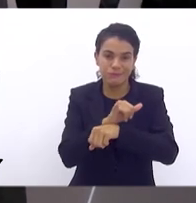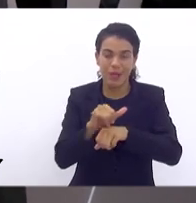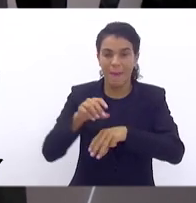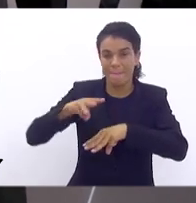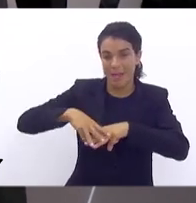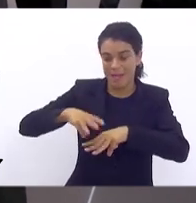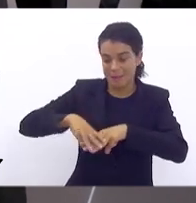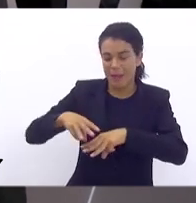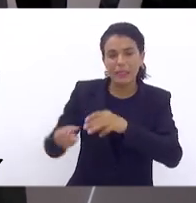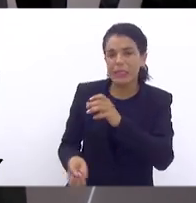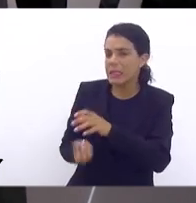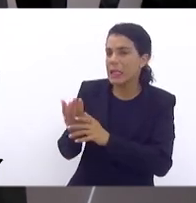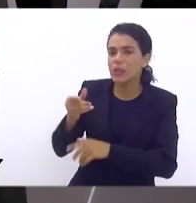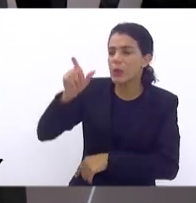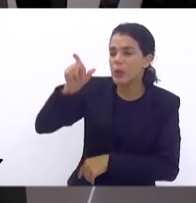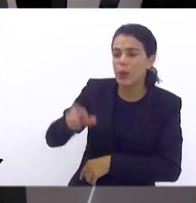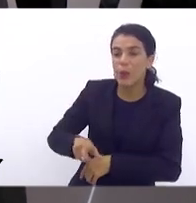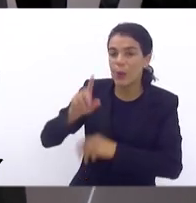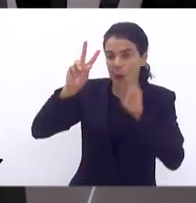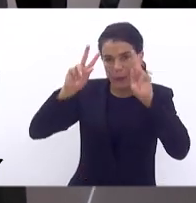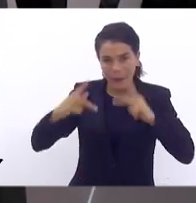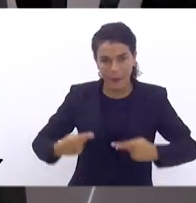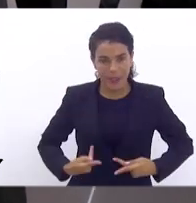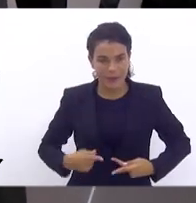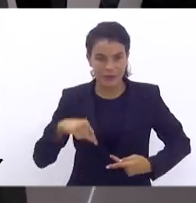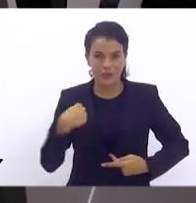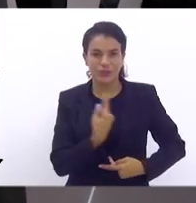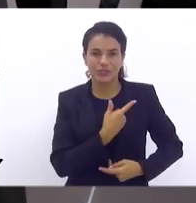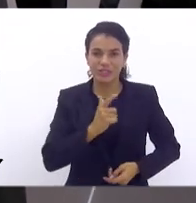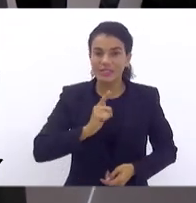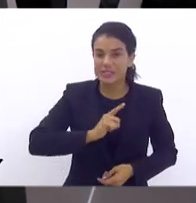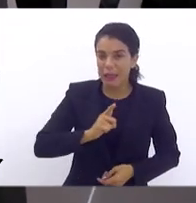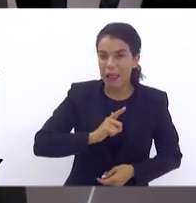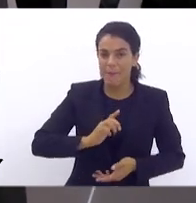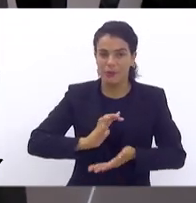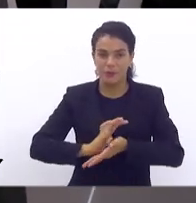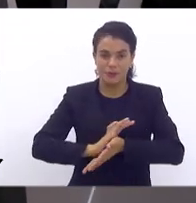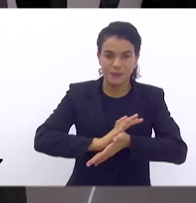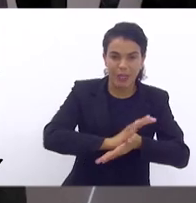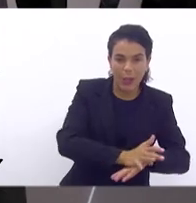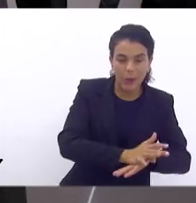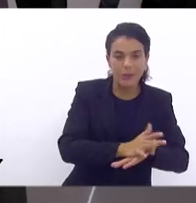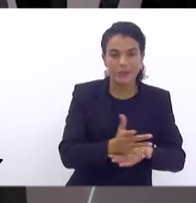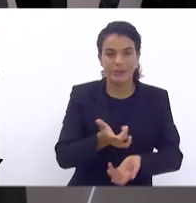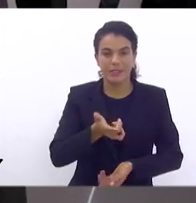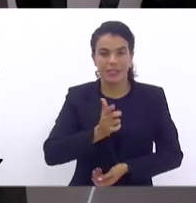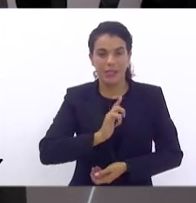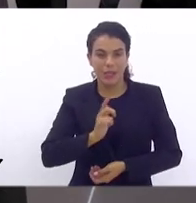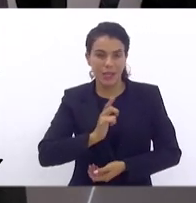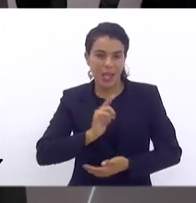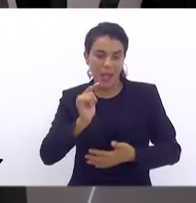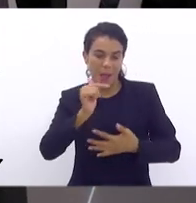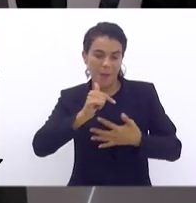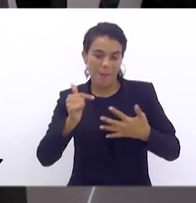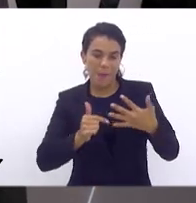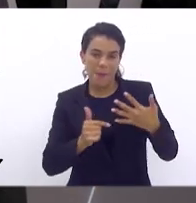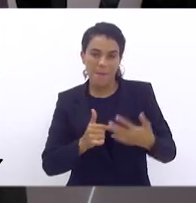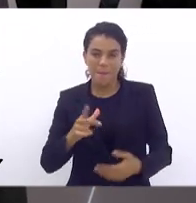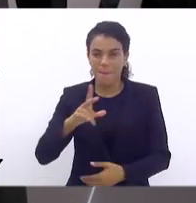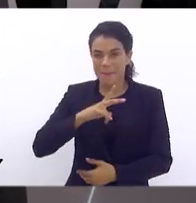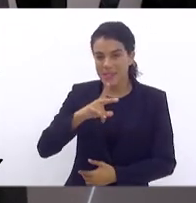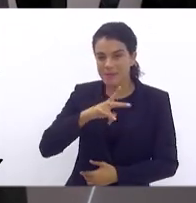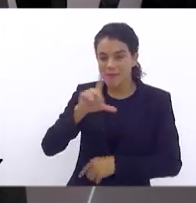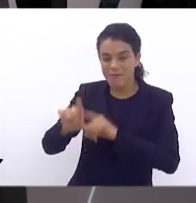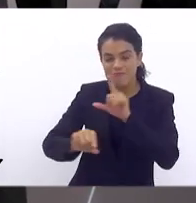por seres humanos e como seres humanos todos temos os nossos preconceitos os nossos critérios pessoais as